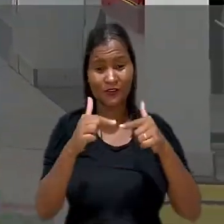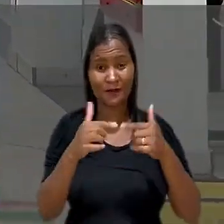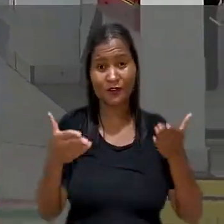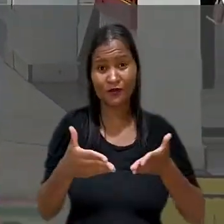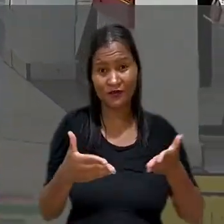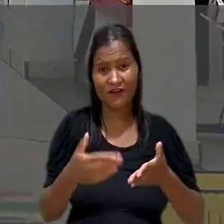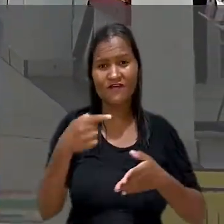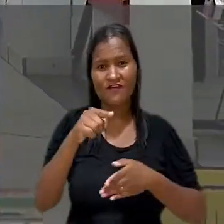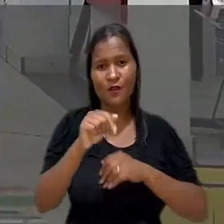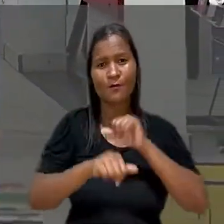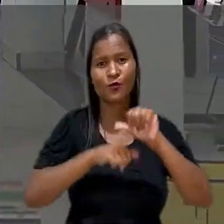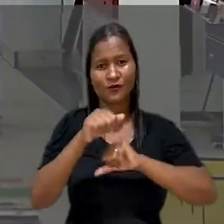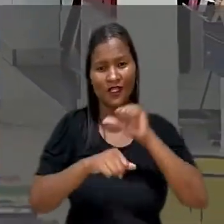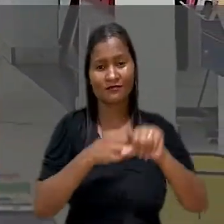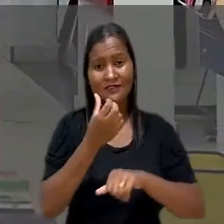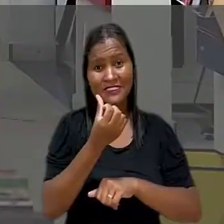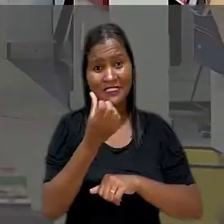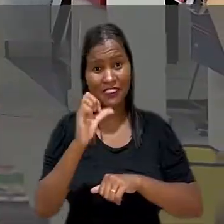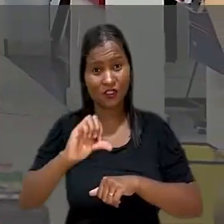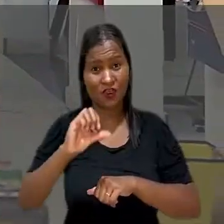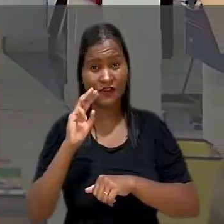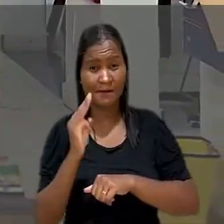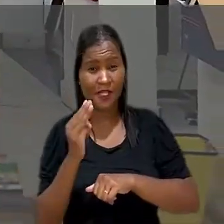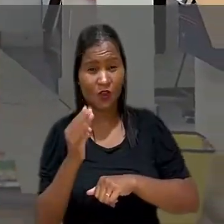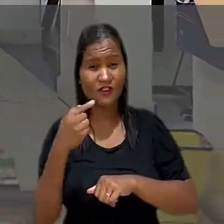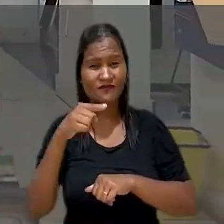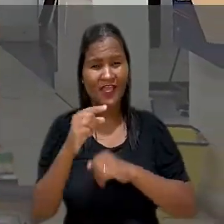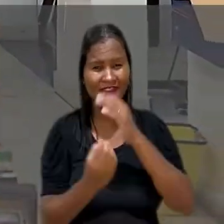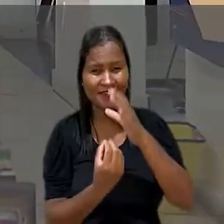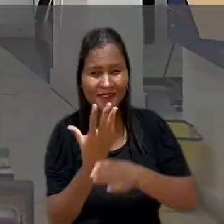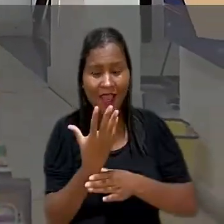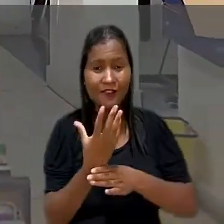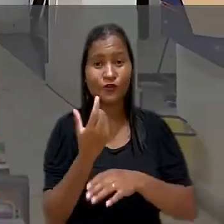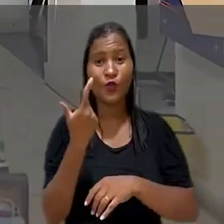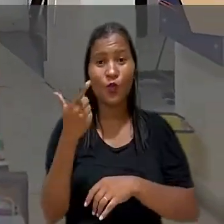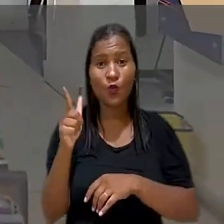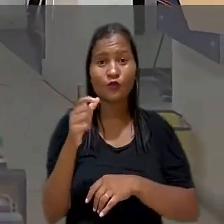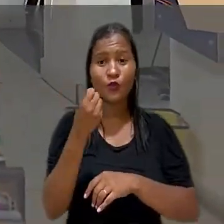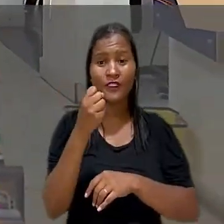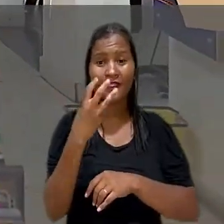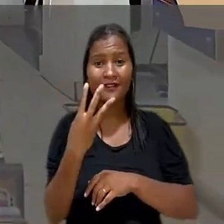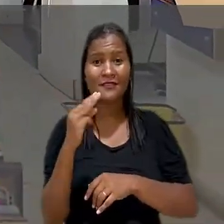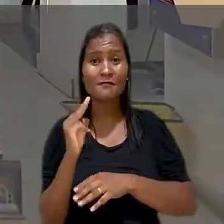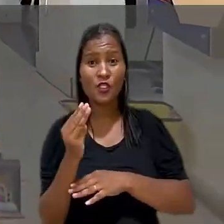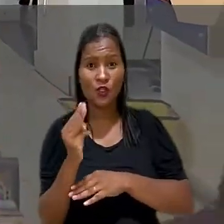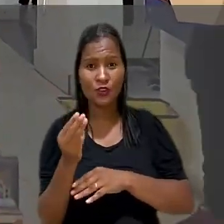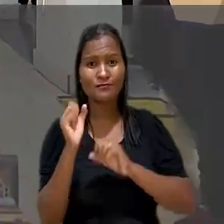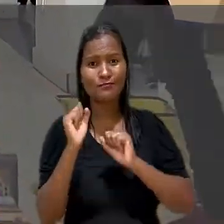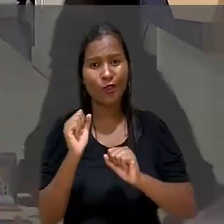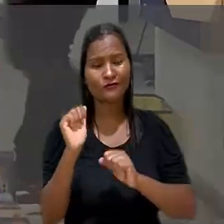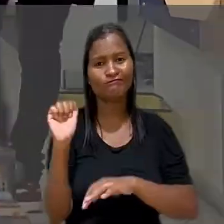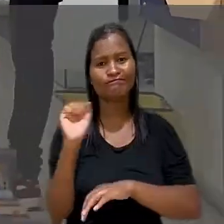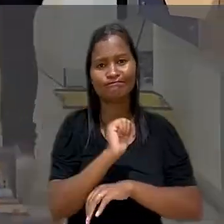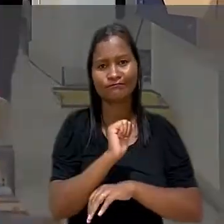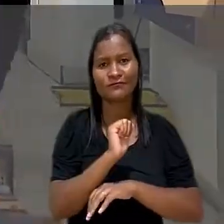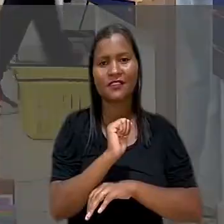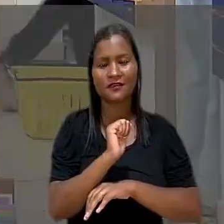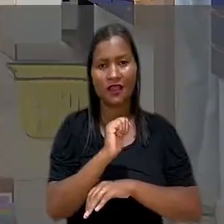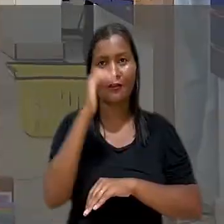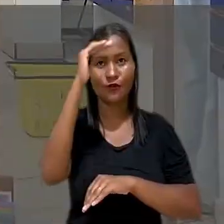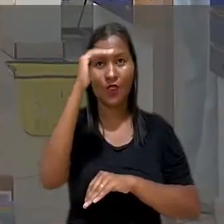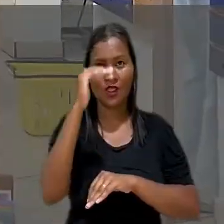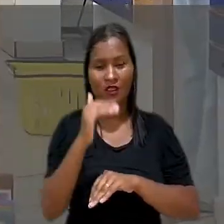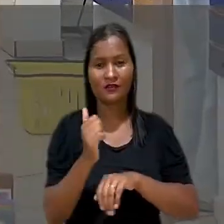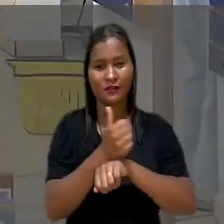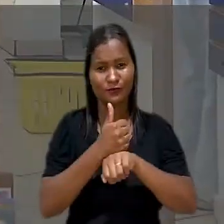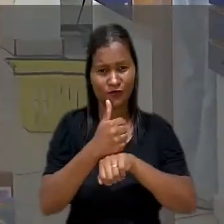empregos atuais devem mudar, 69 milhões serão criados e outros 83 milhões podem ser eliminados. No